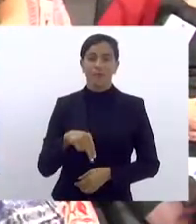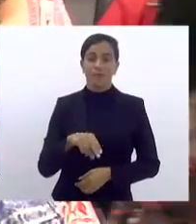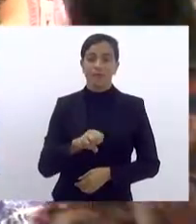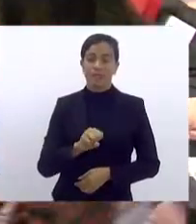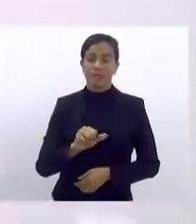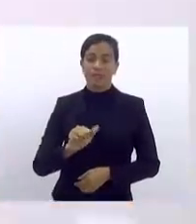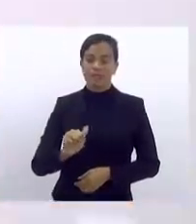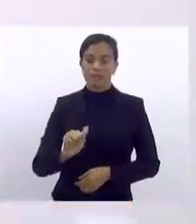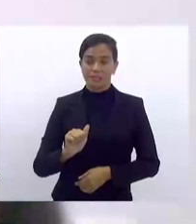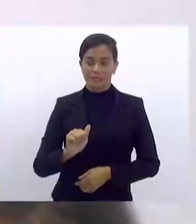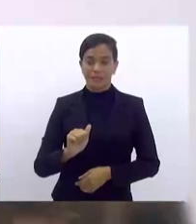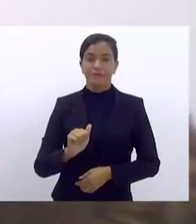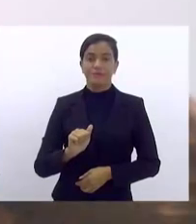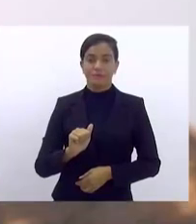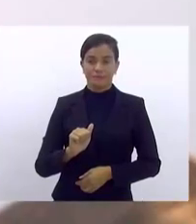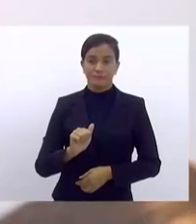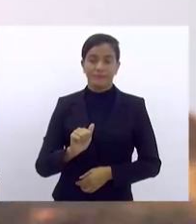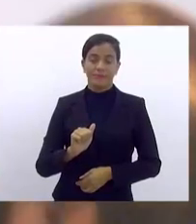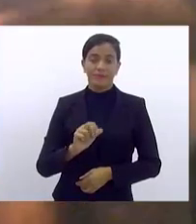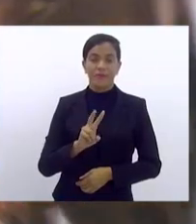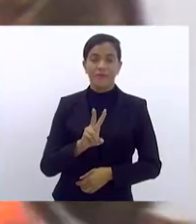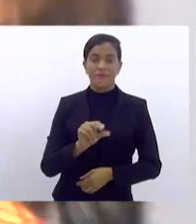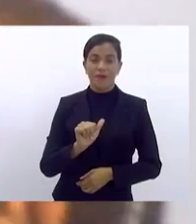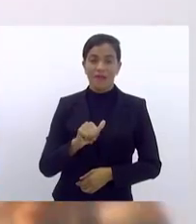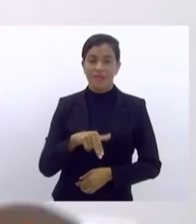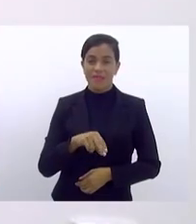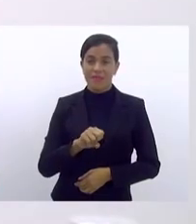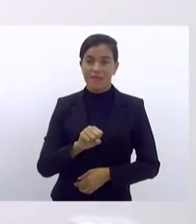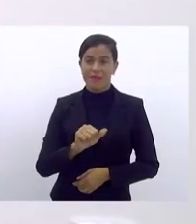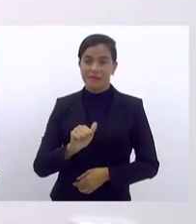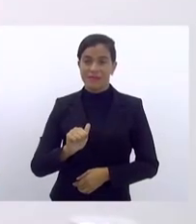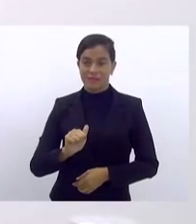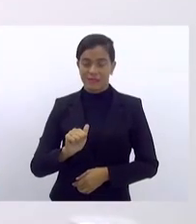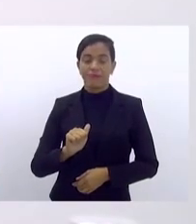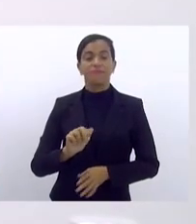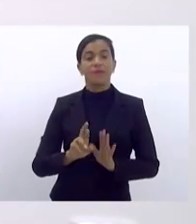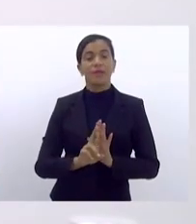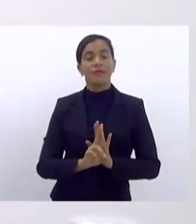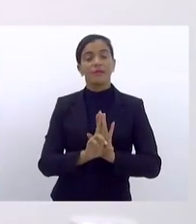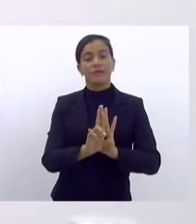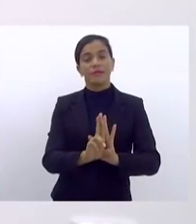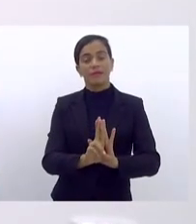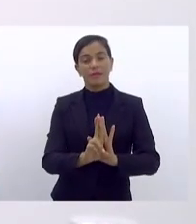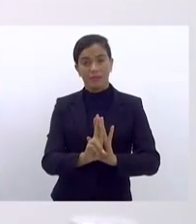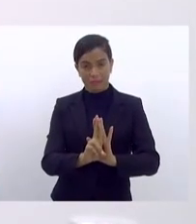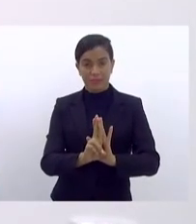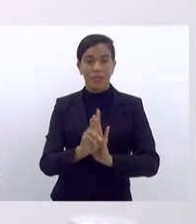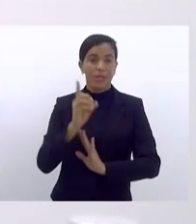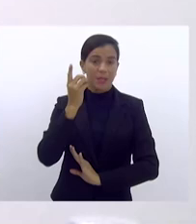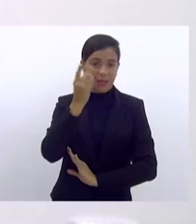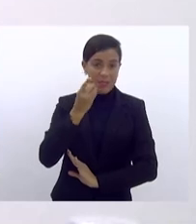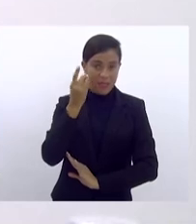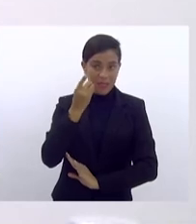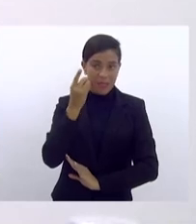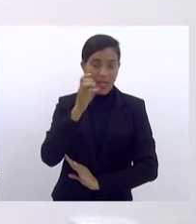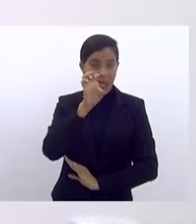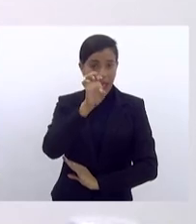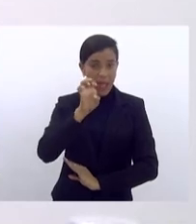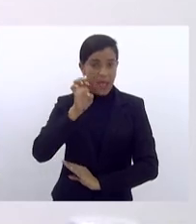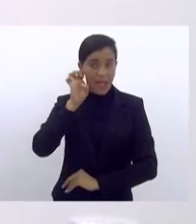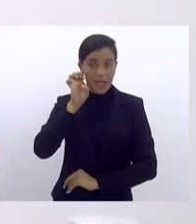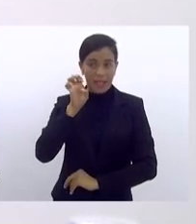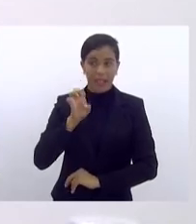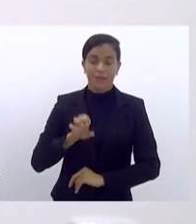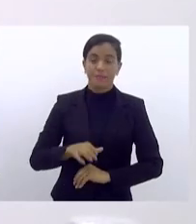Queria também registrar a presença da Valeria Acosta que está representando aqui a deputada Élica Taquinoto